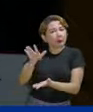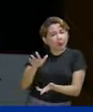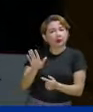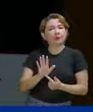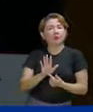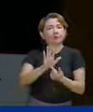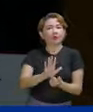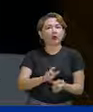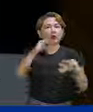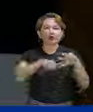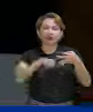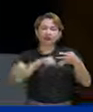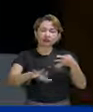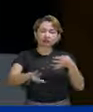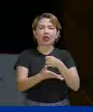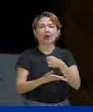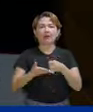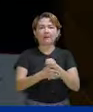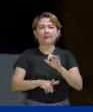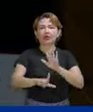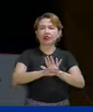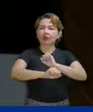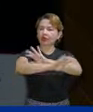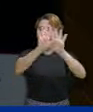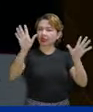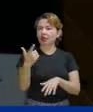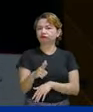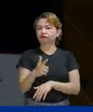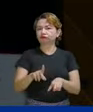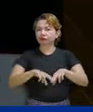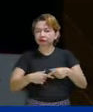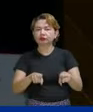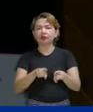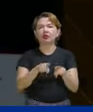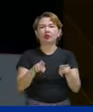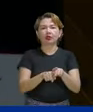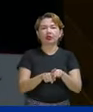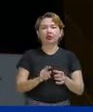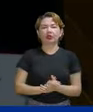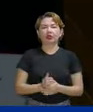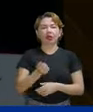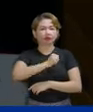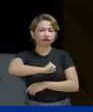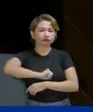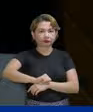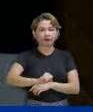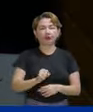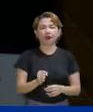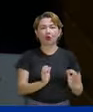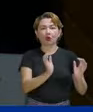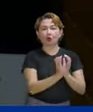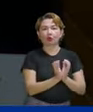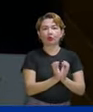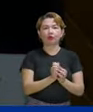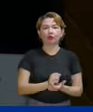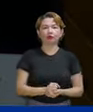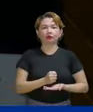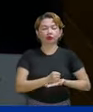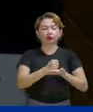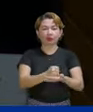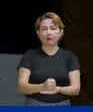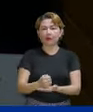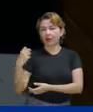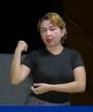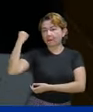criação jurisprudencial sem base normativa clara. Defendeu também que já possuía equipe de apoiadores voluntários